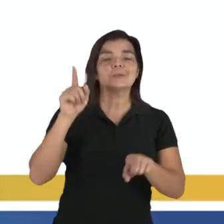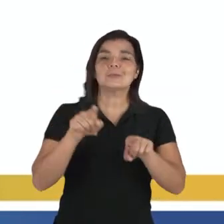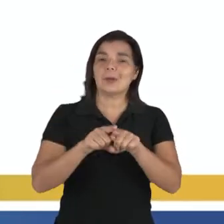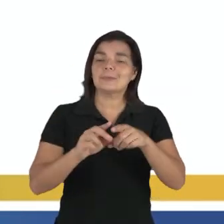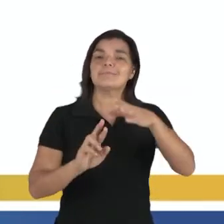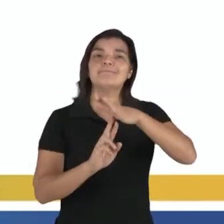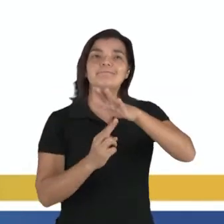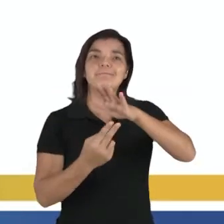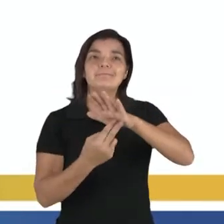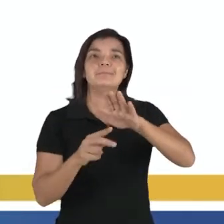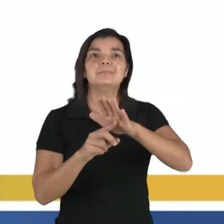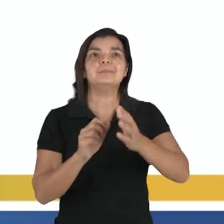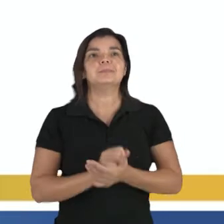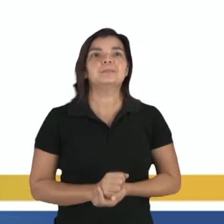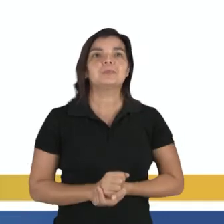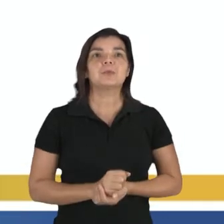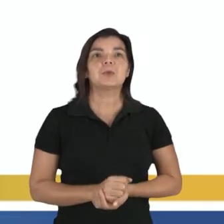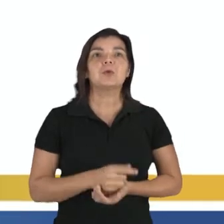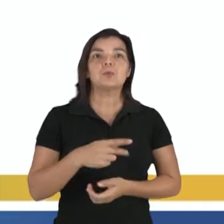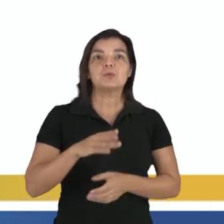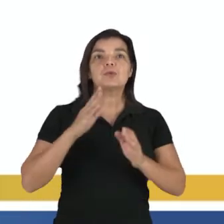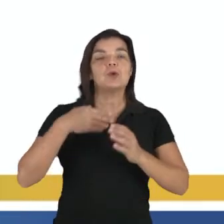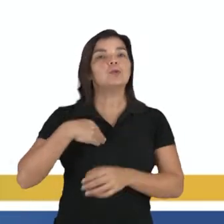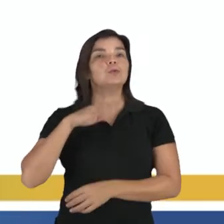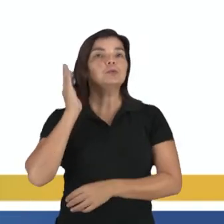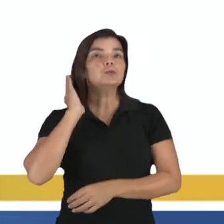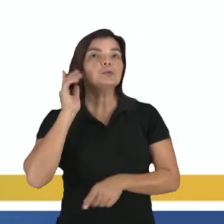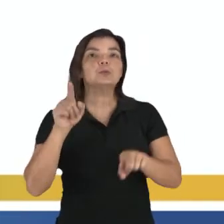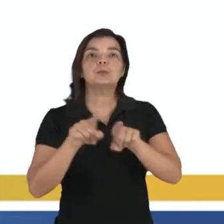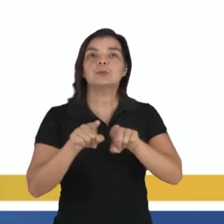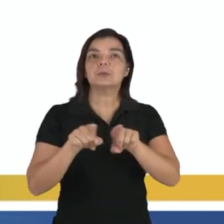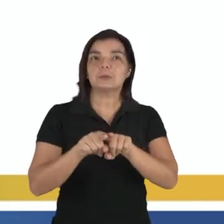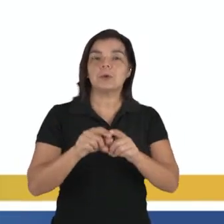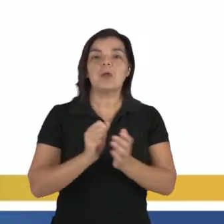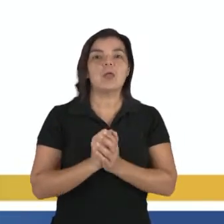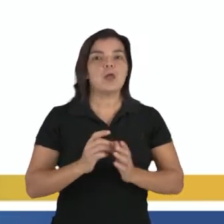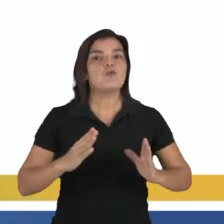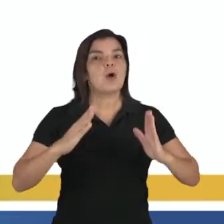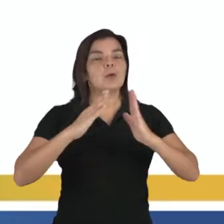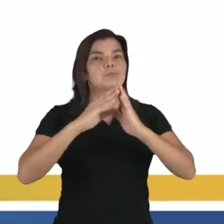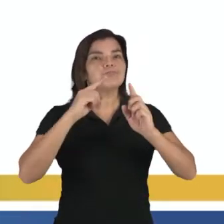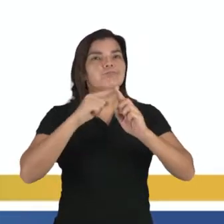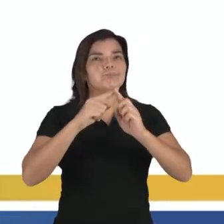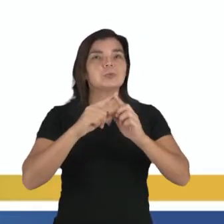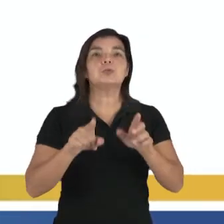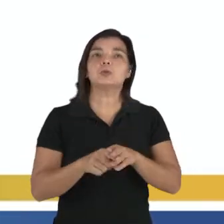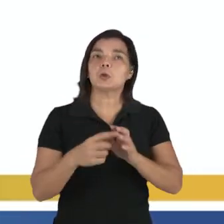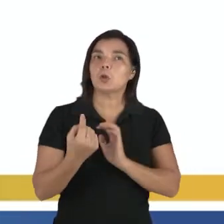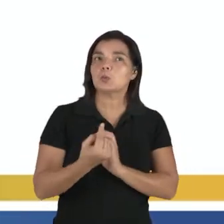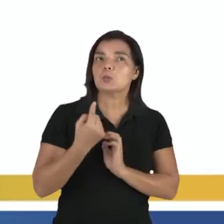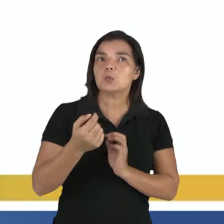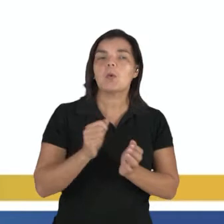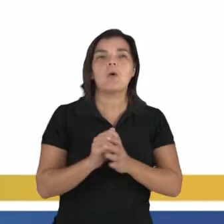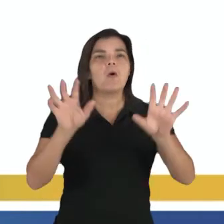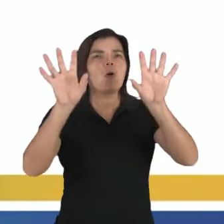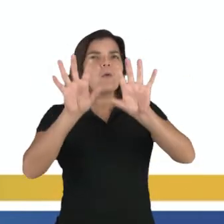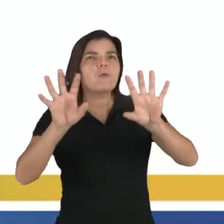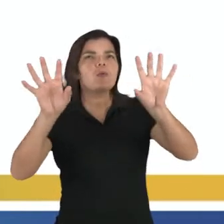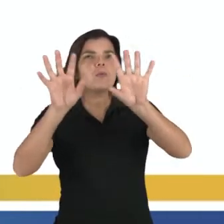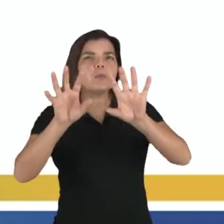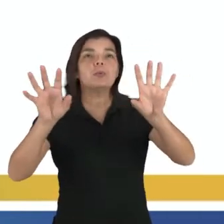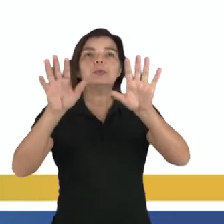a pastar na praça, sua igrejinha de uma torre sol. Nuvens que venham, nuvens